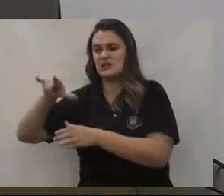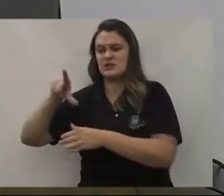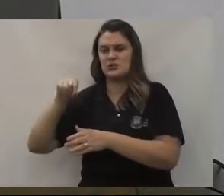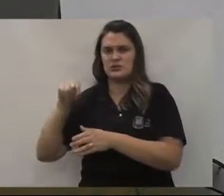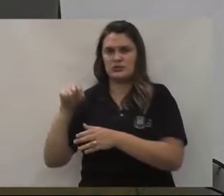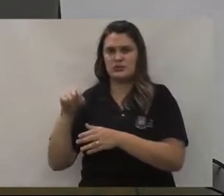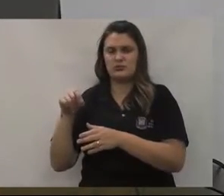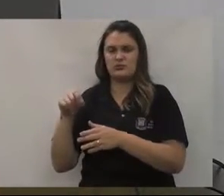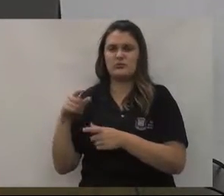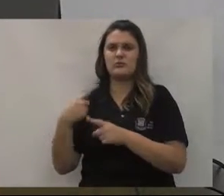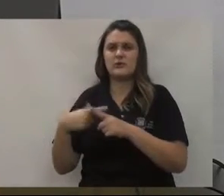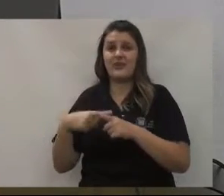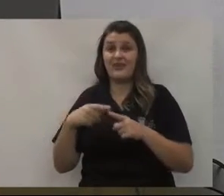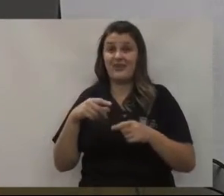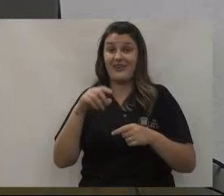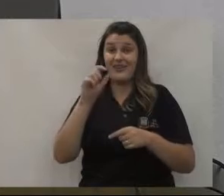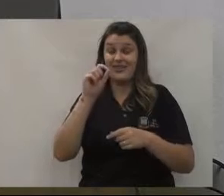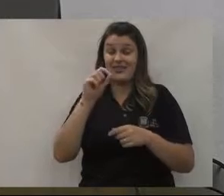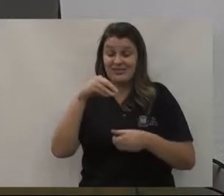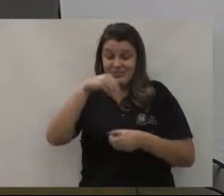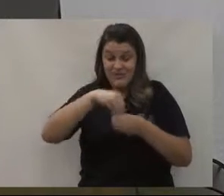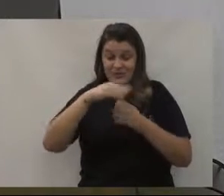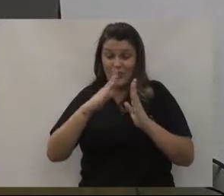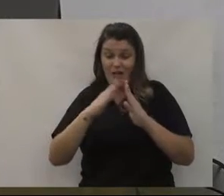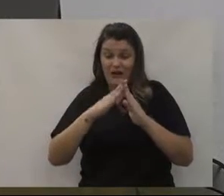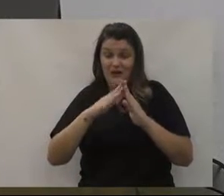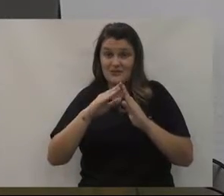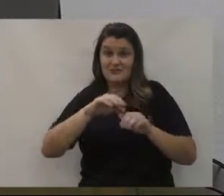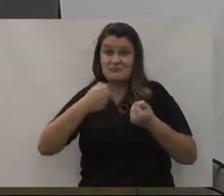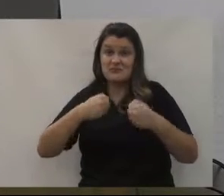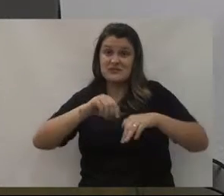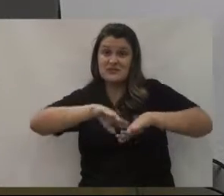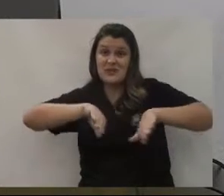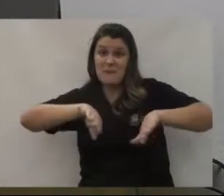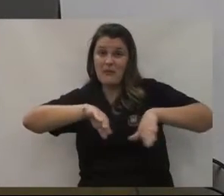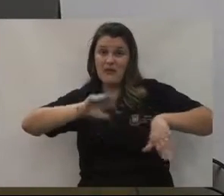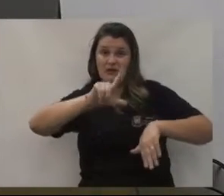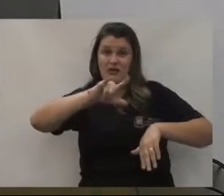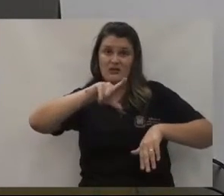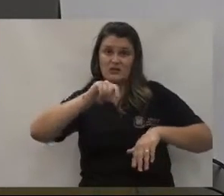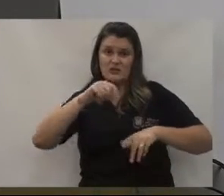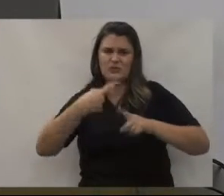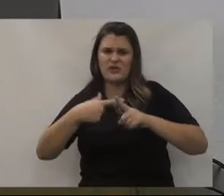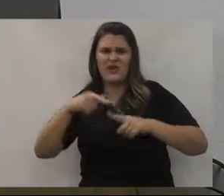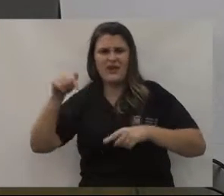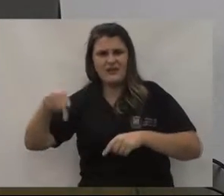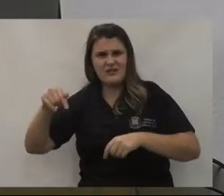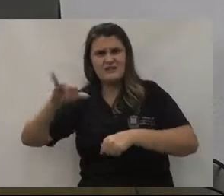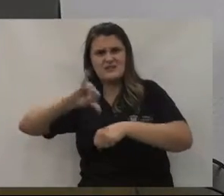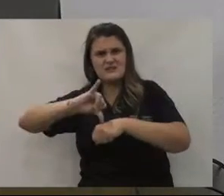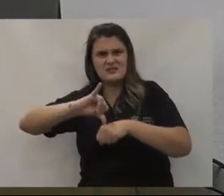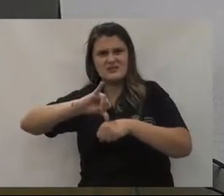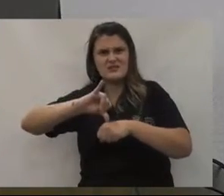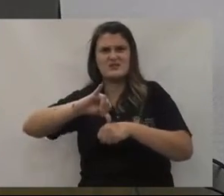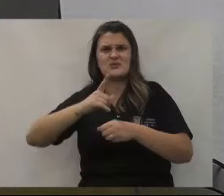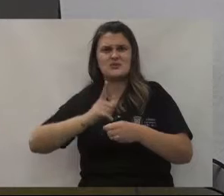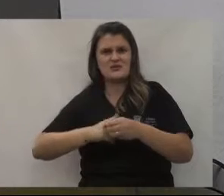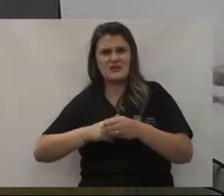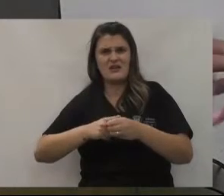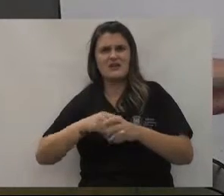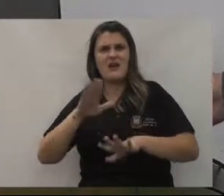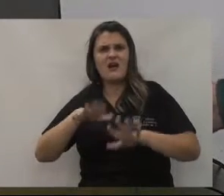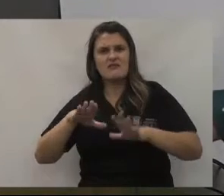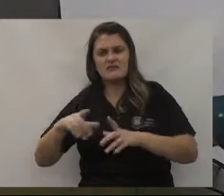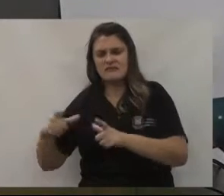O lixo caseiro tem outro esquema de jogar. E não resolve, pessoal. Lixo só aqui no centro da cidade, me perdoem.